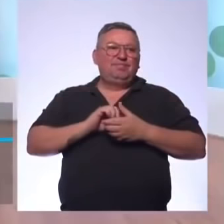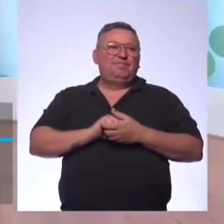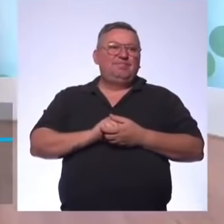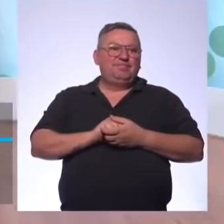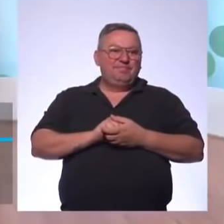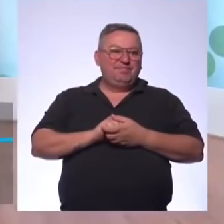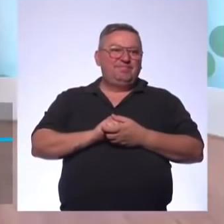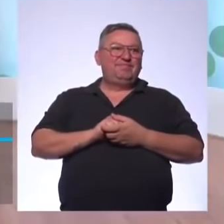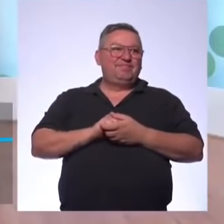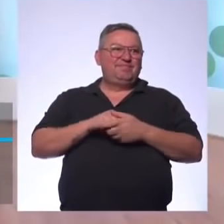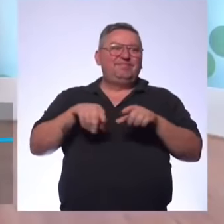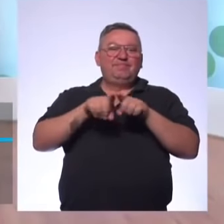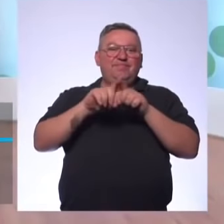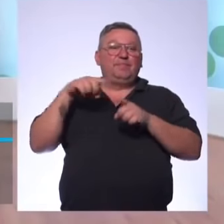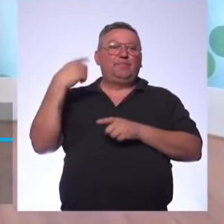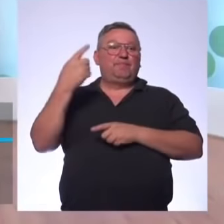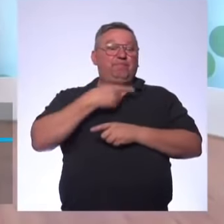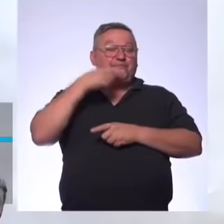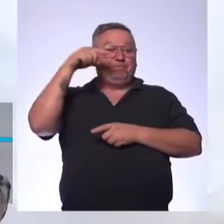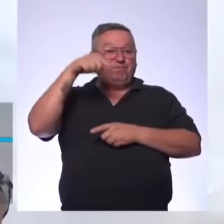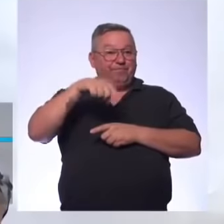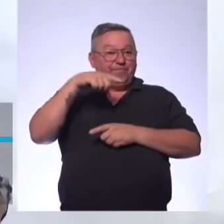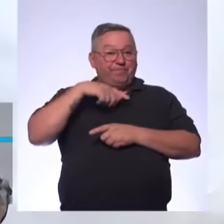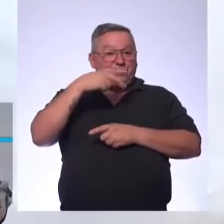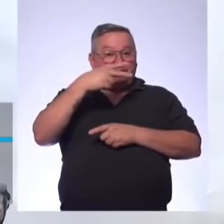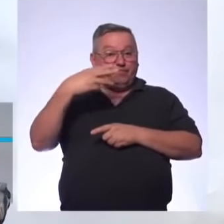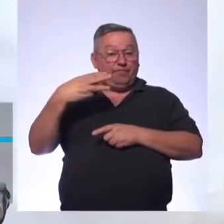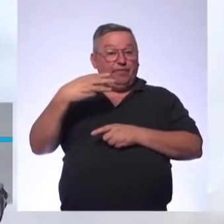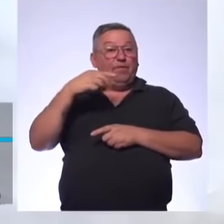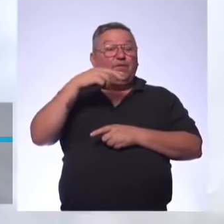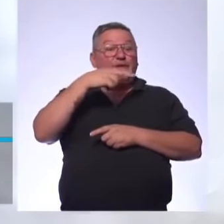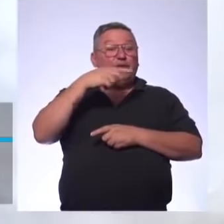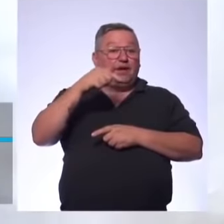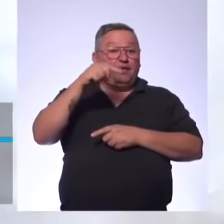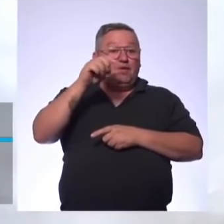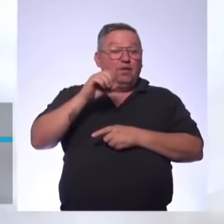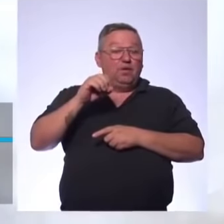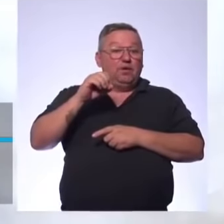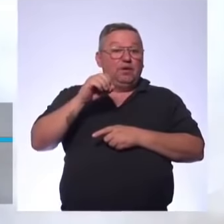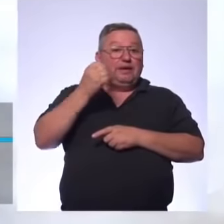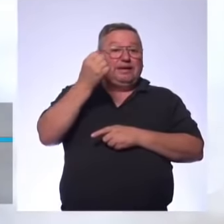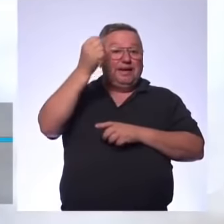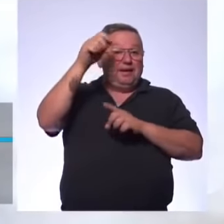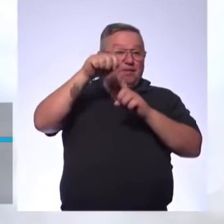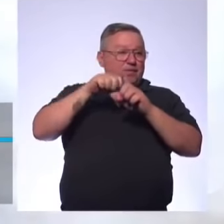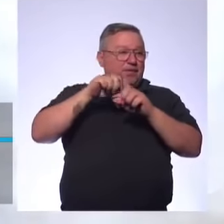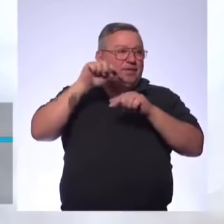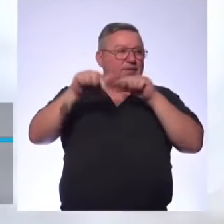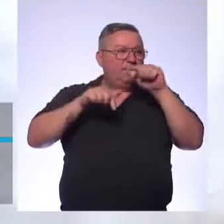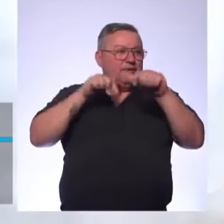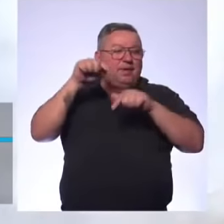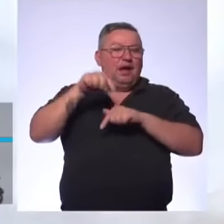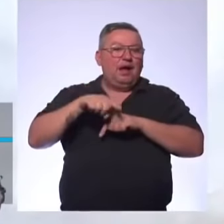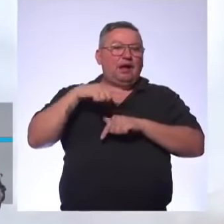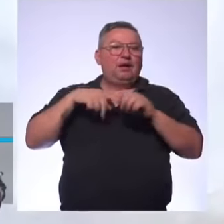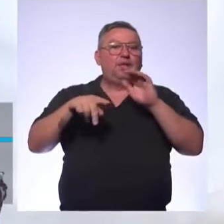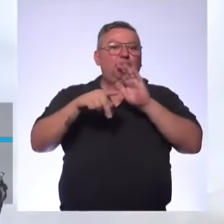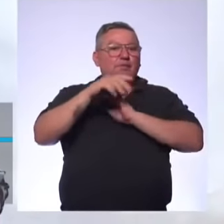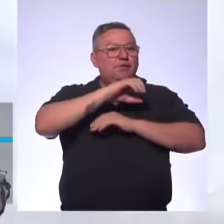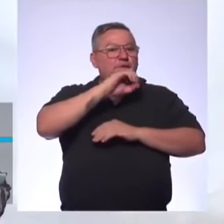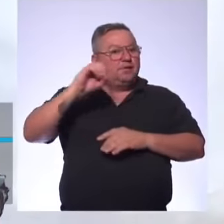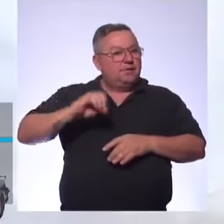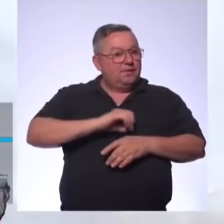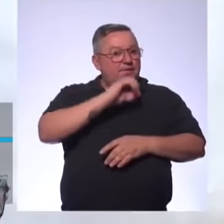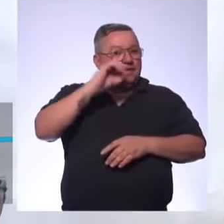exatamente nós vai longo Nossa aqui dia vinte e sete de outubro farão sete seis meses que nós estamos no centro de